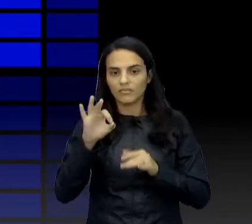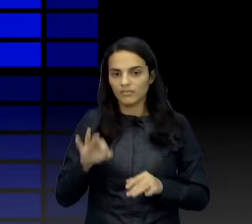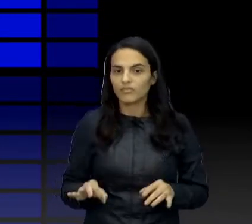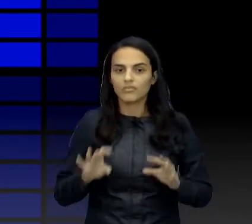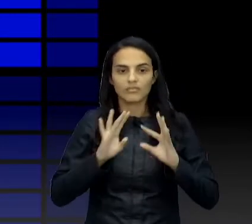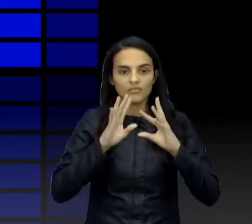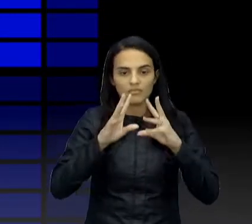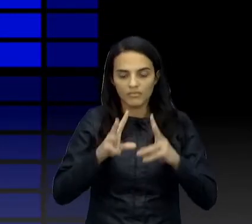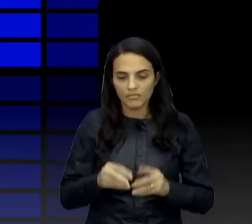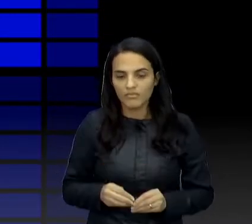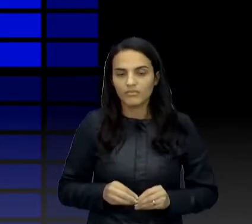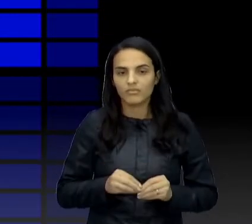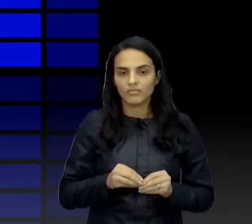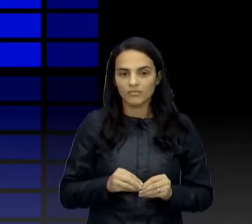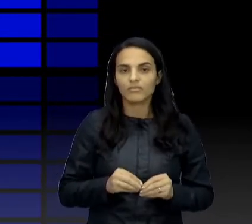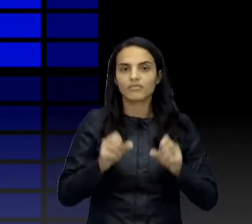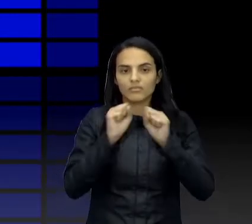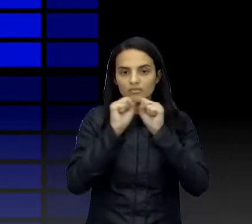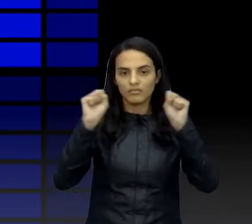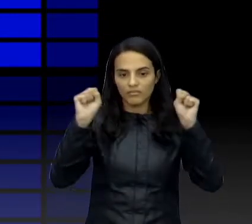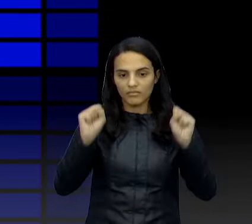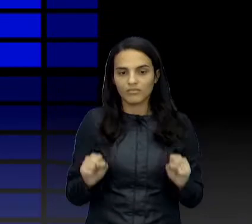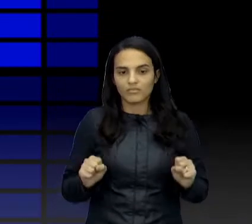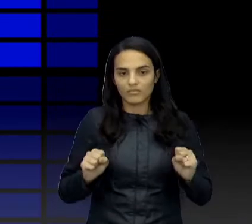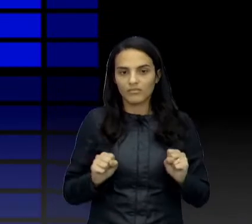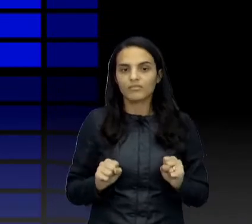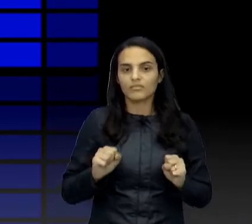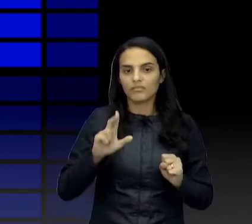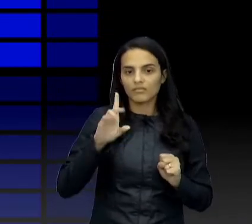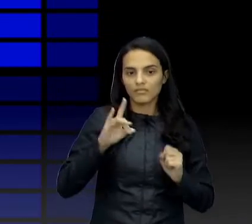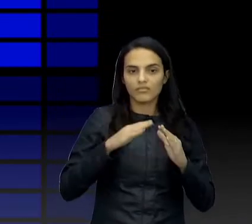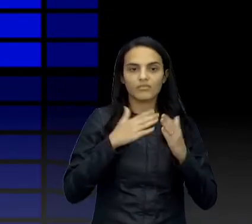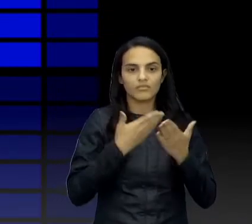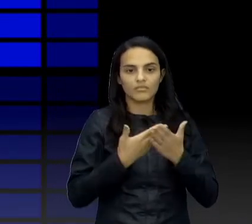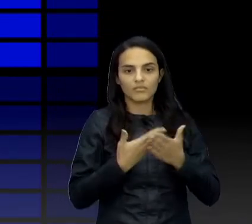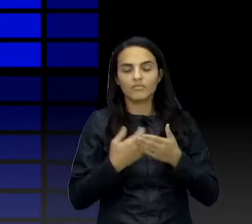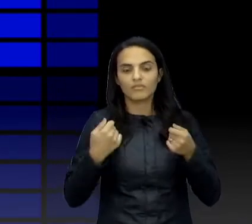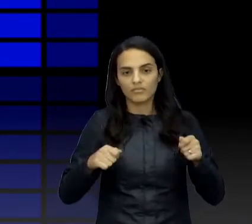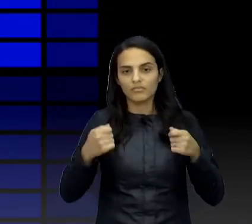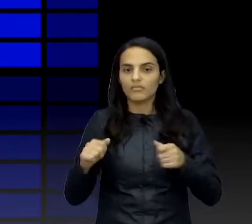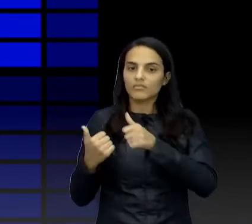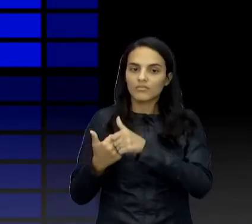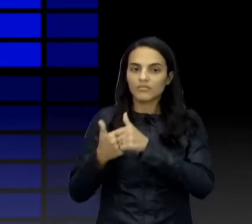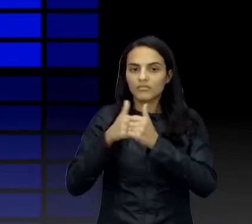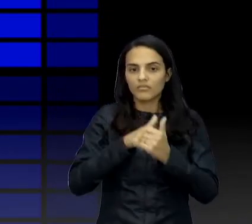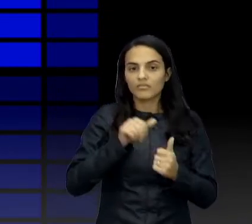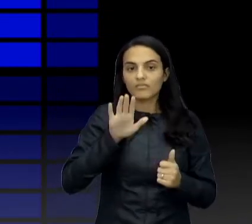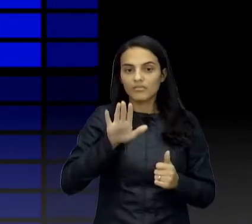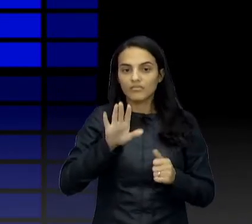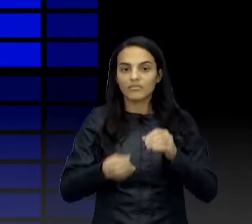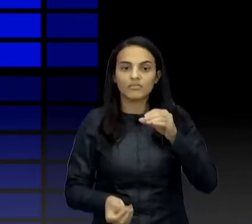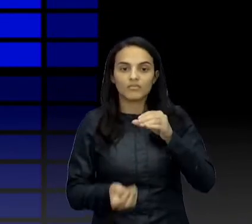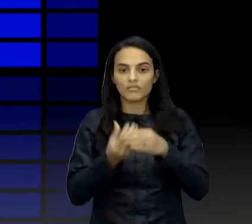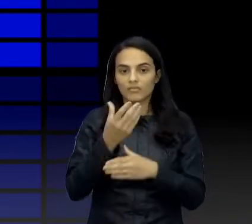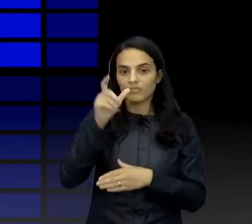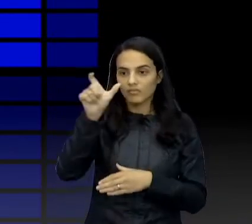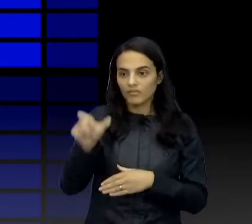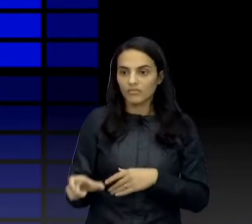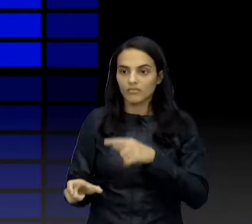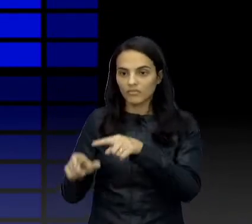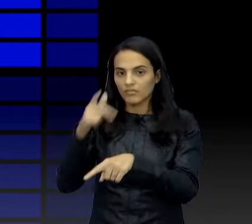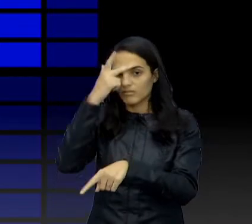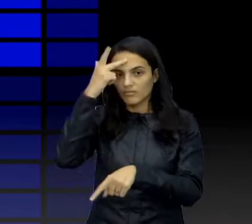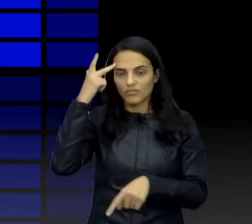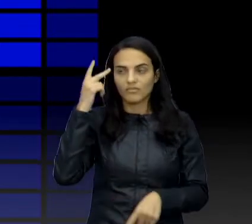toda uma sistematização dentro de uma unidade escolar que precisa seguir, mas no momento que se cria um indivíduo